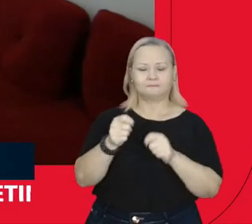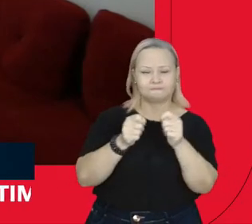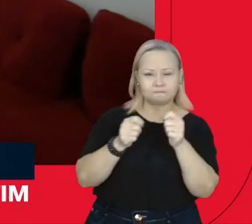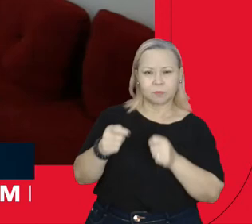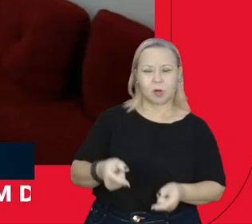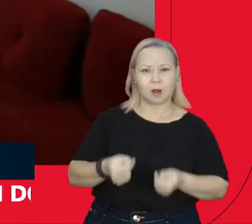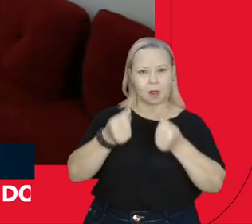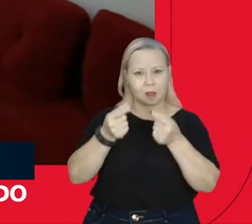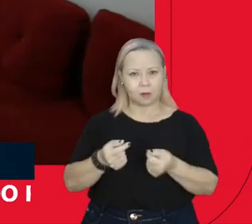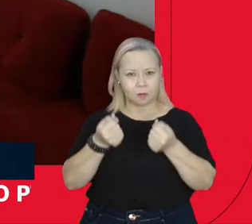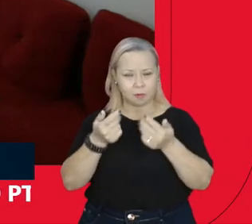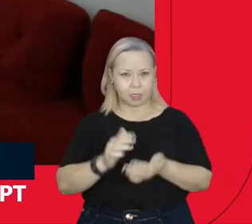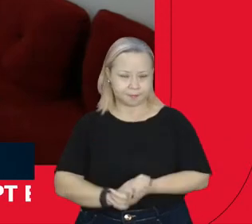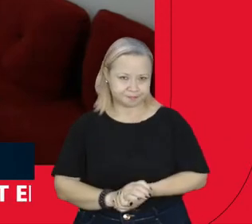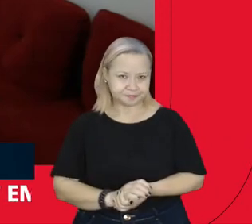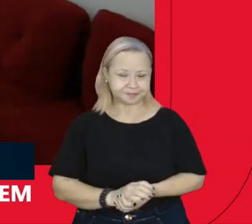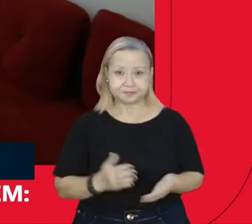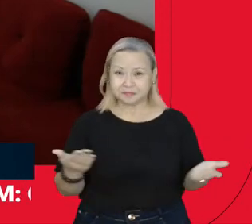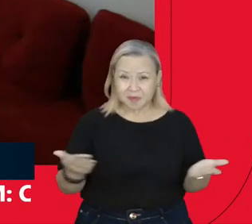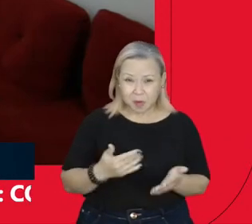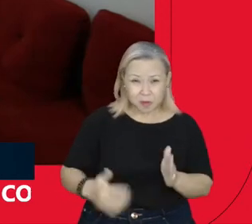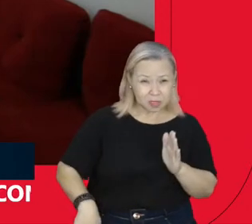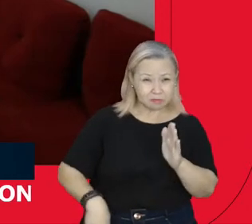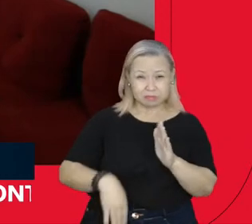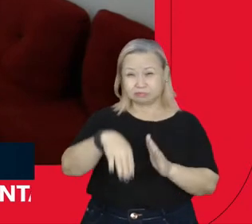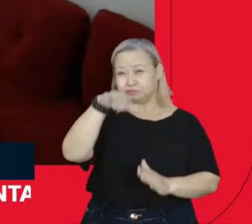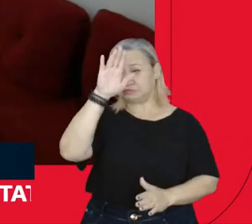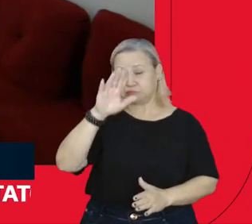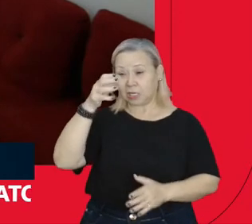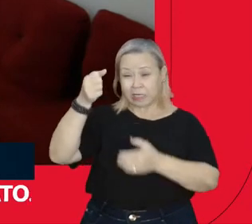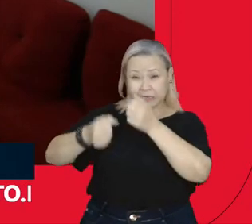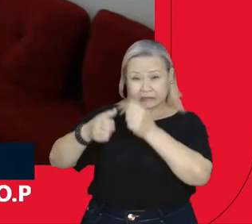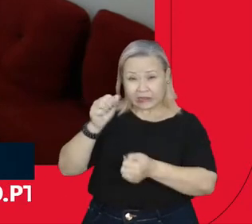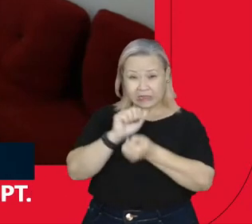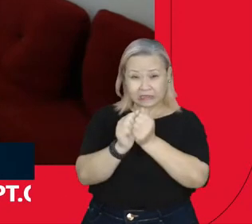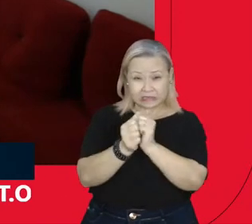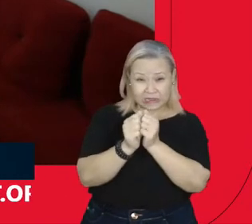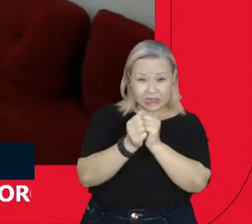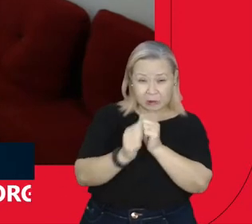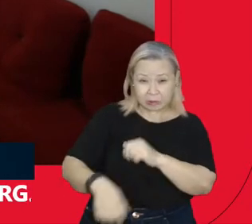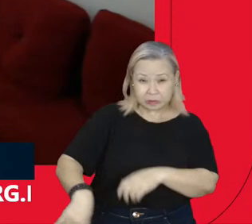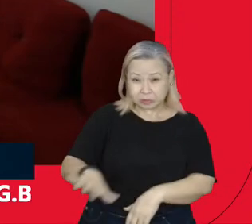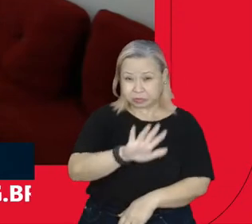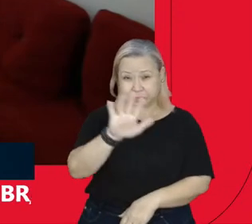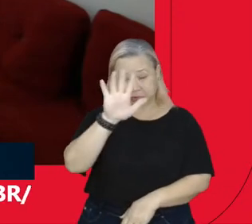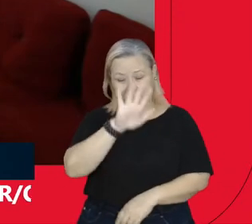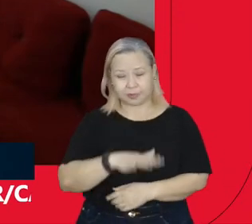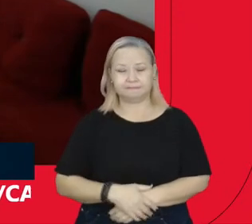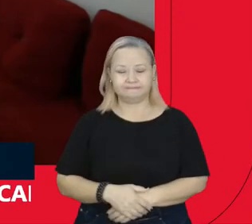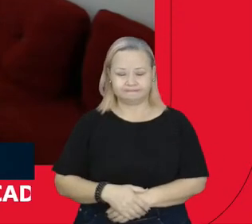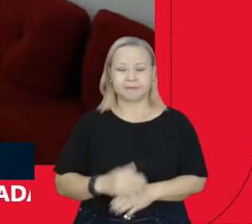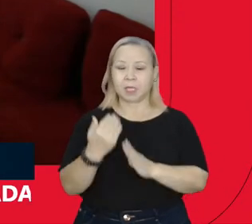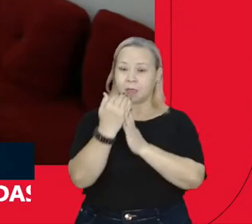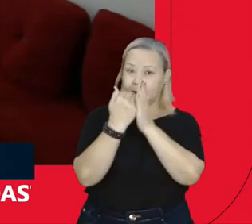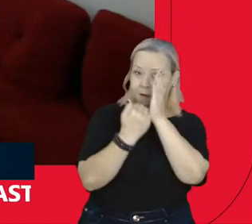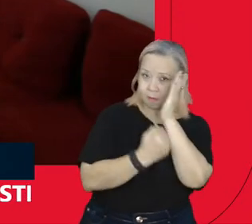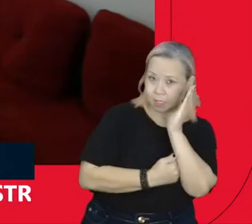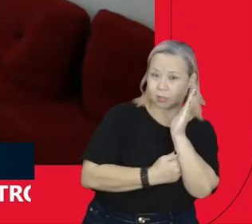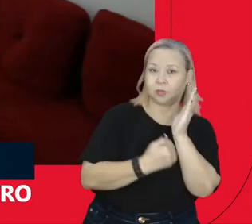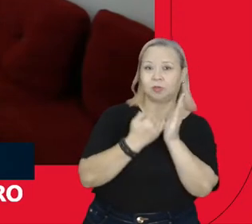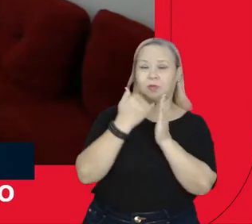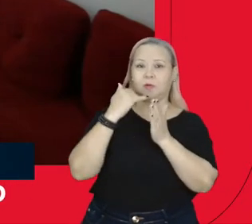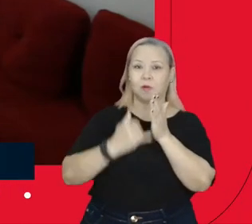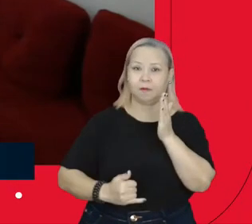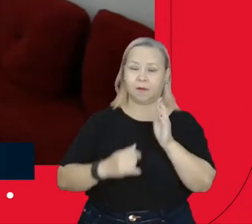5,00, aí chega no dia seguinte, o leite já está R$ 8,00, R$ 9,00, ou do arroz, como a gente vê hoje em dia. Ele baixou, inclusive, a inflação, quando ele tomou posse,